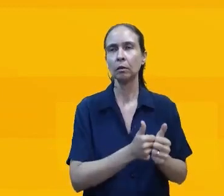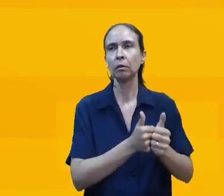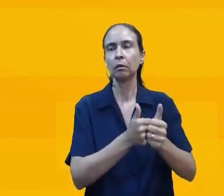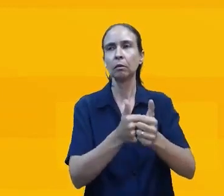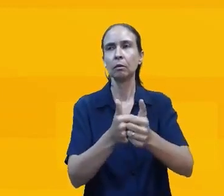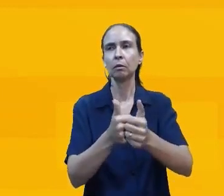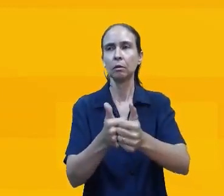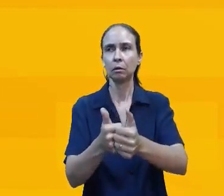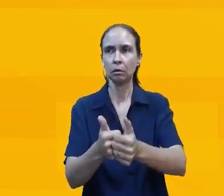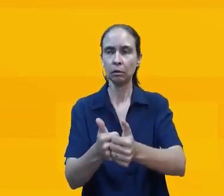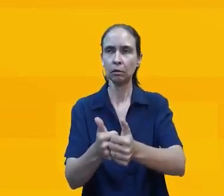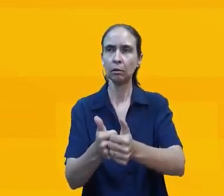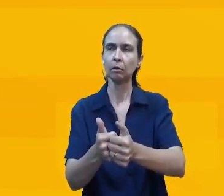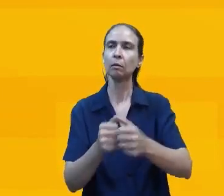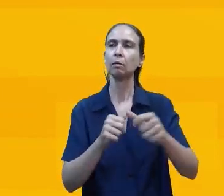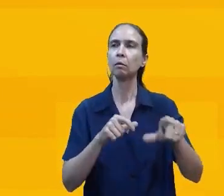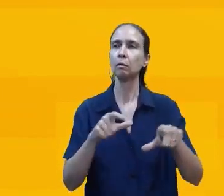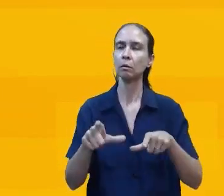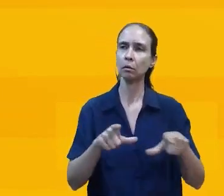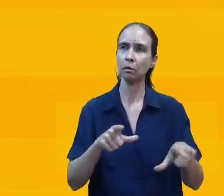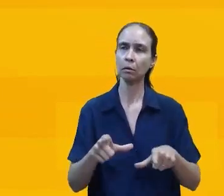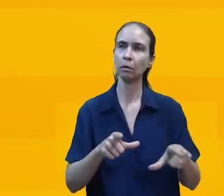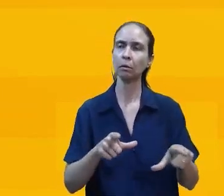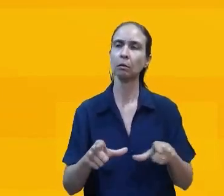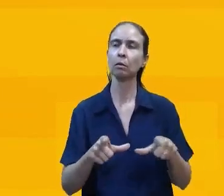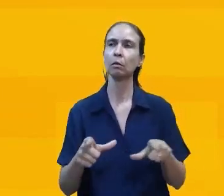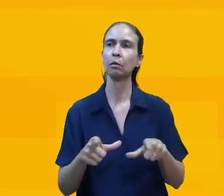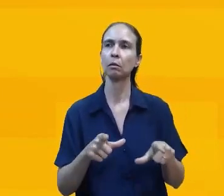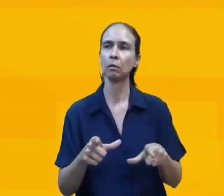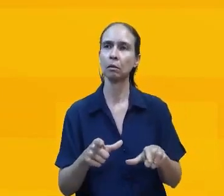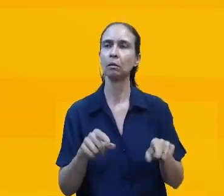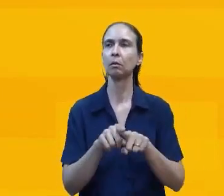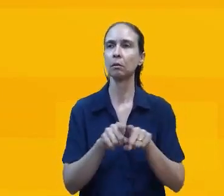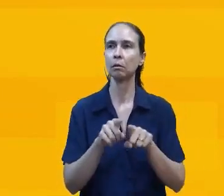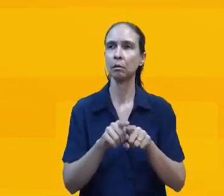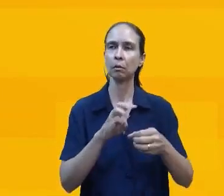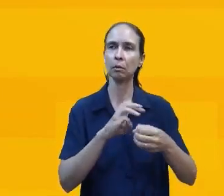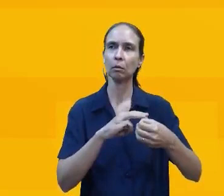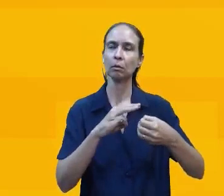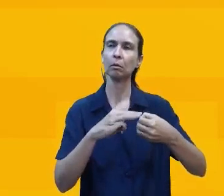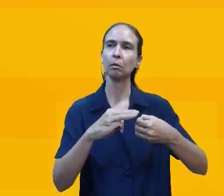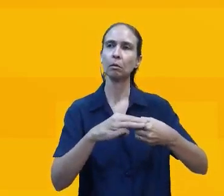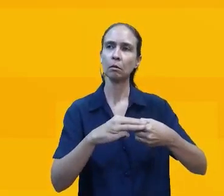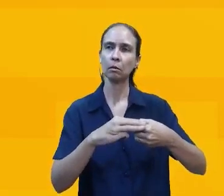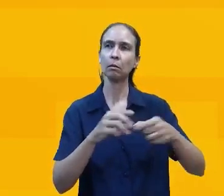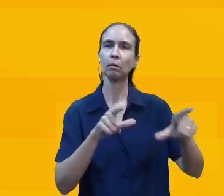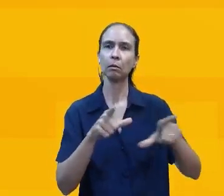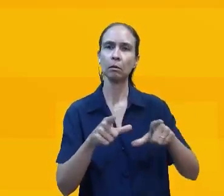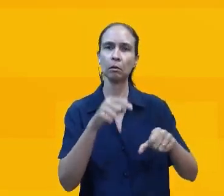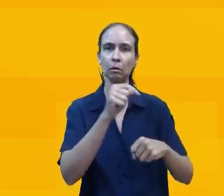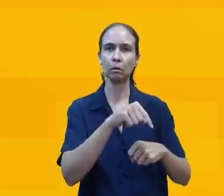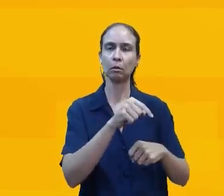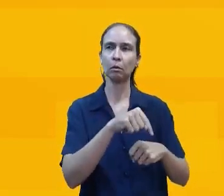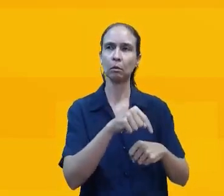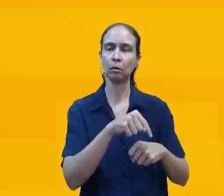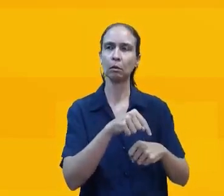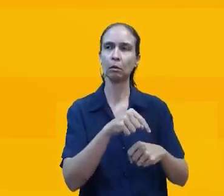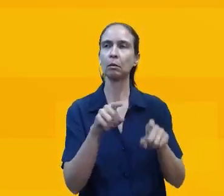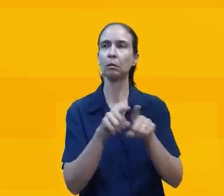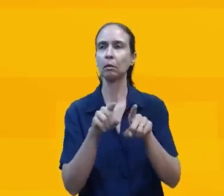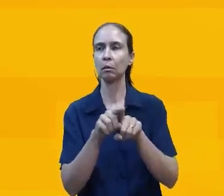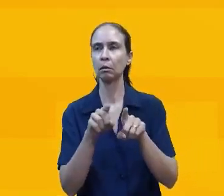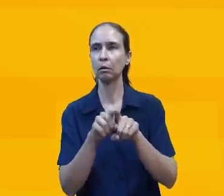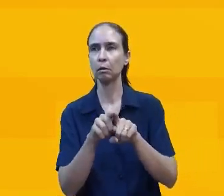pelos colegas do Rural Teams, do município, né, onde a gente estava trabalhando naquele momento, e também da PLEC,